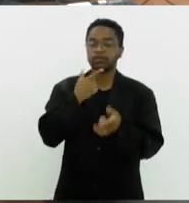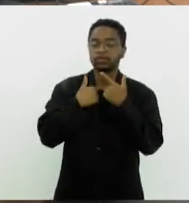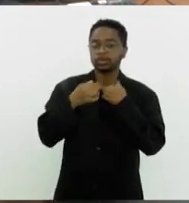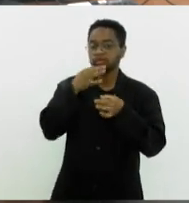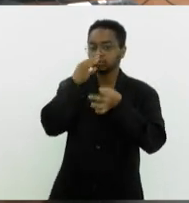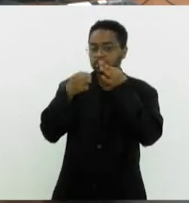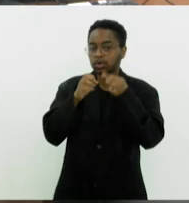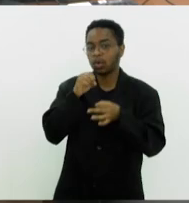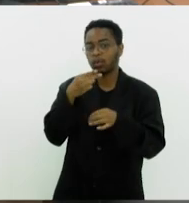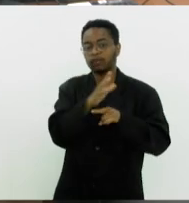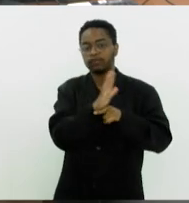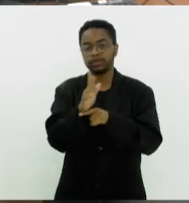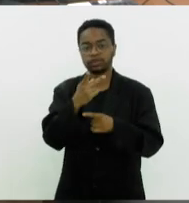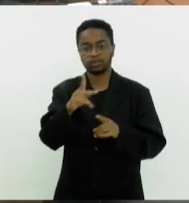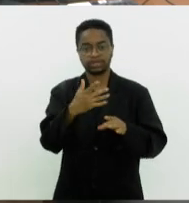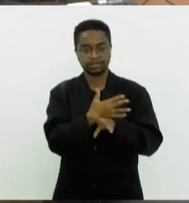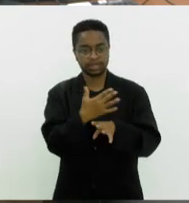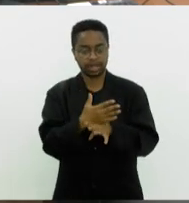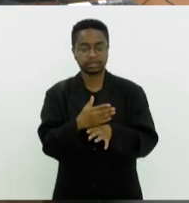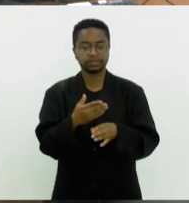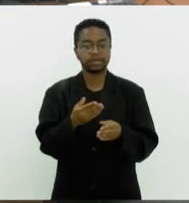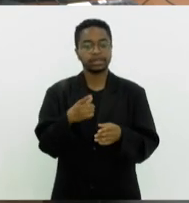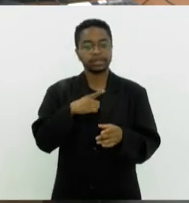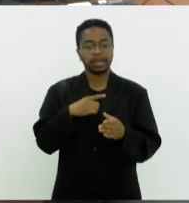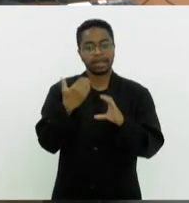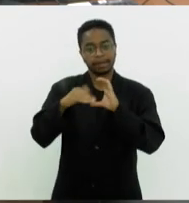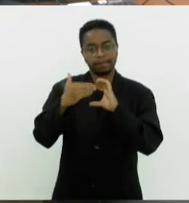aí da sua cidade, é só acessar nosso e-mail